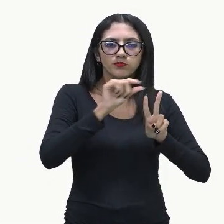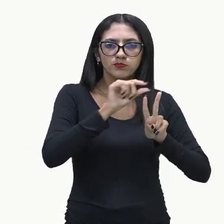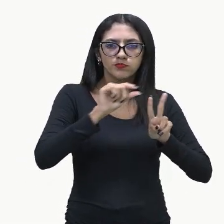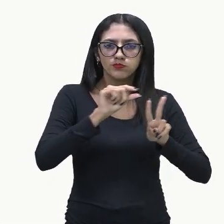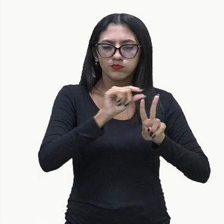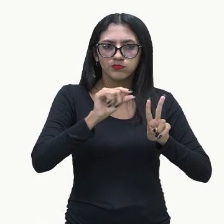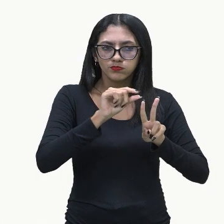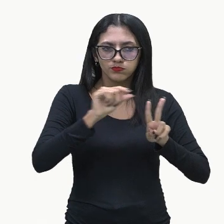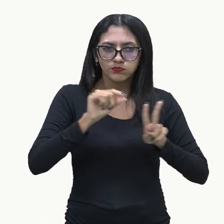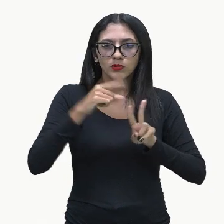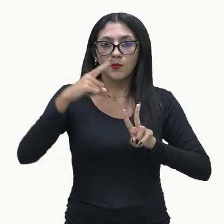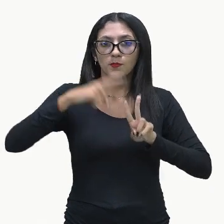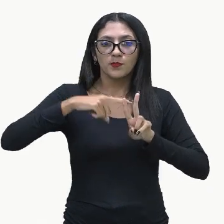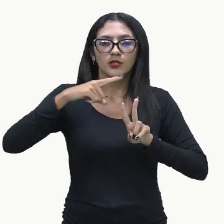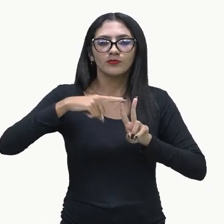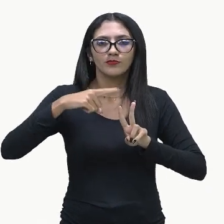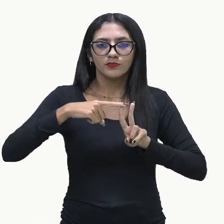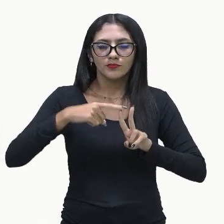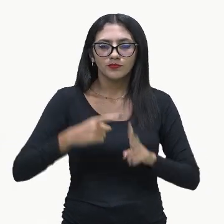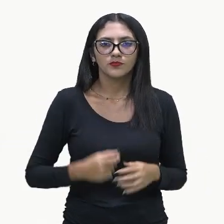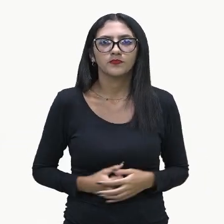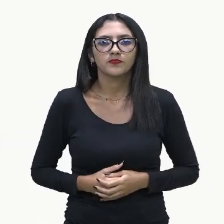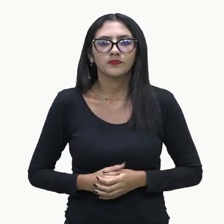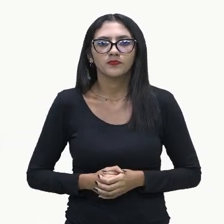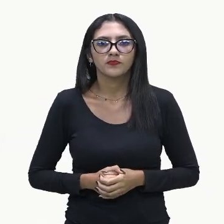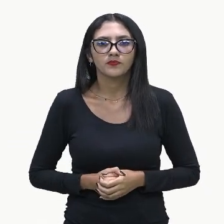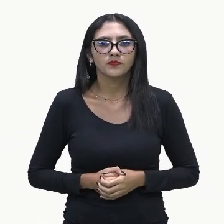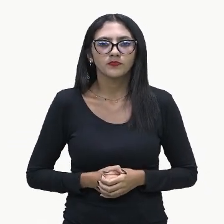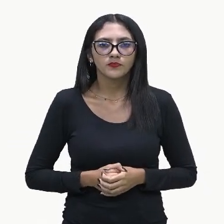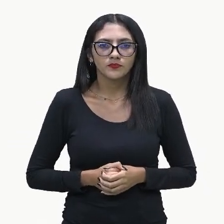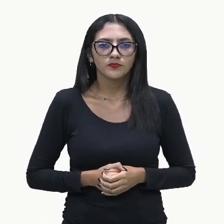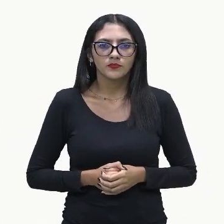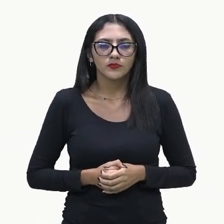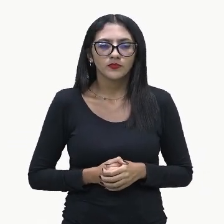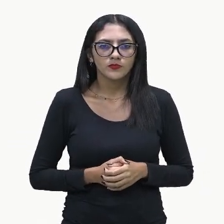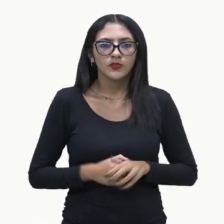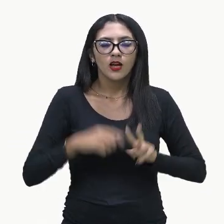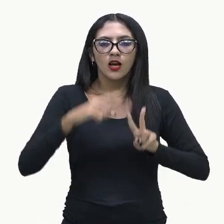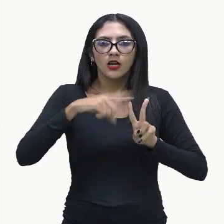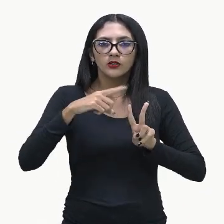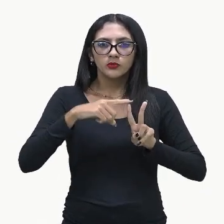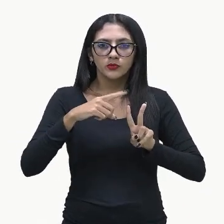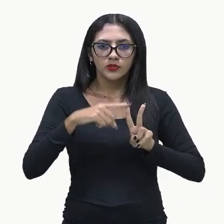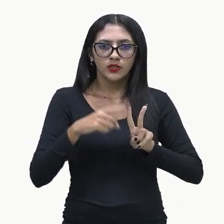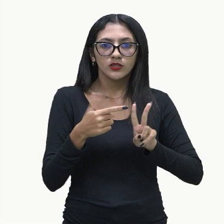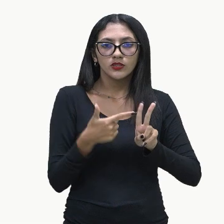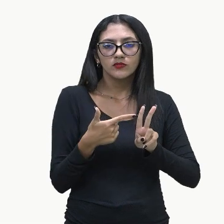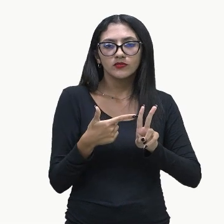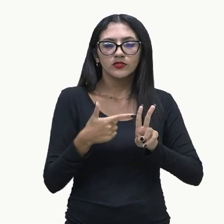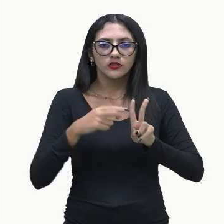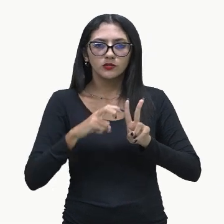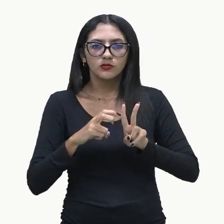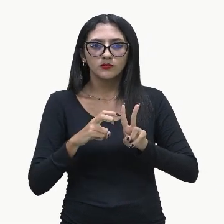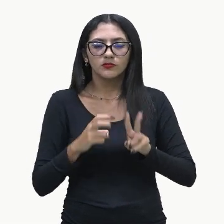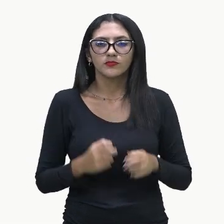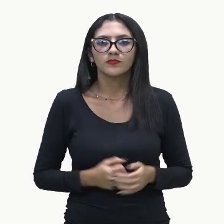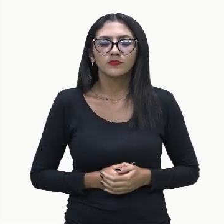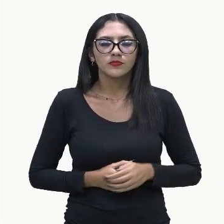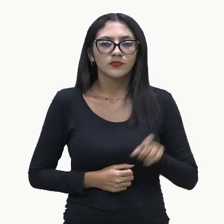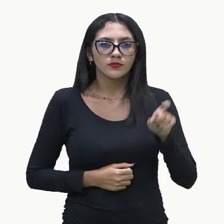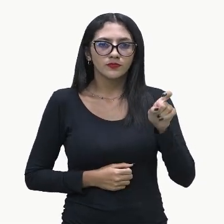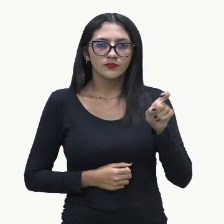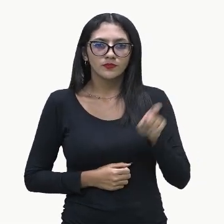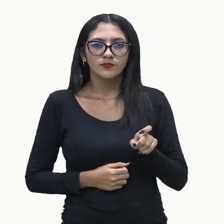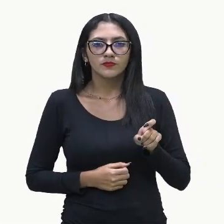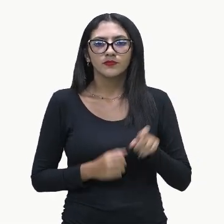forma de raiz quadrada. E aí a raiz quadrada de 25, meu x é igual